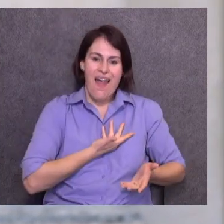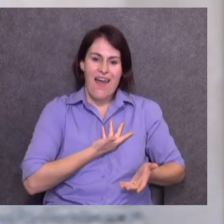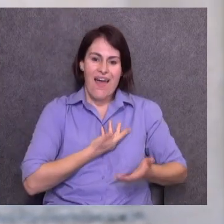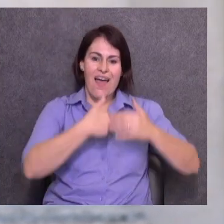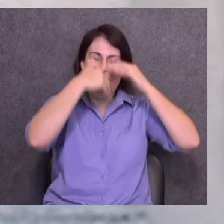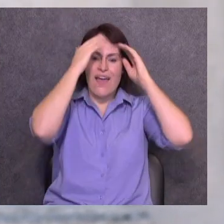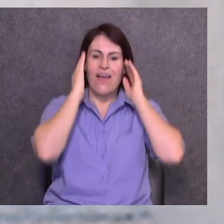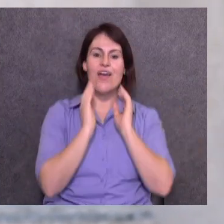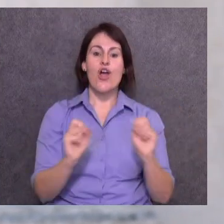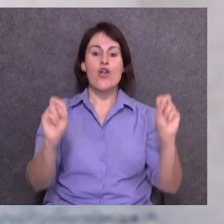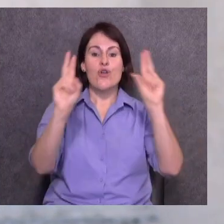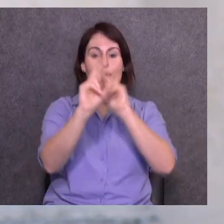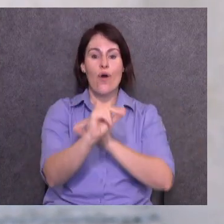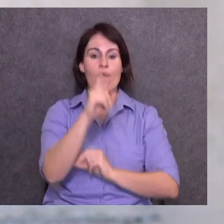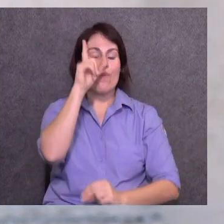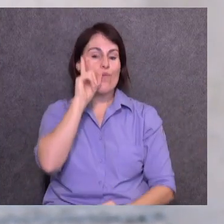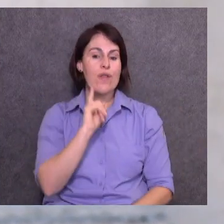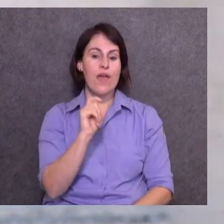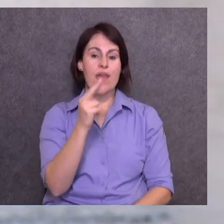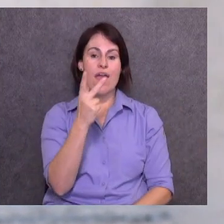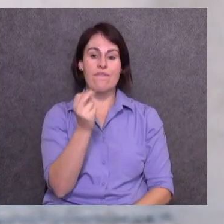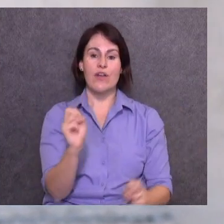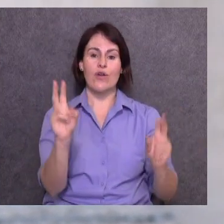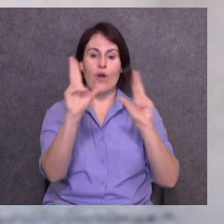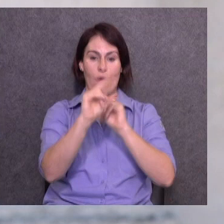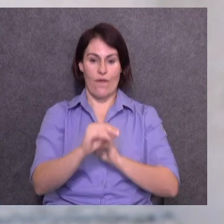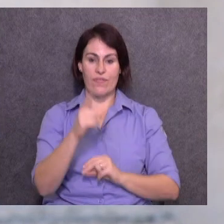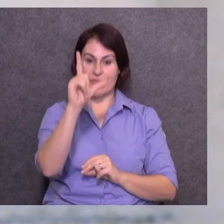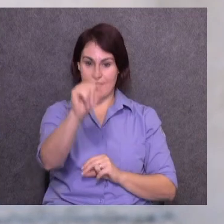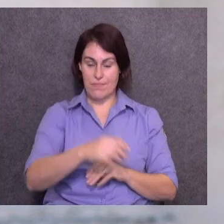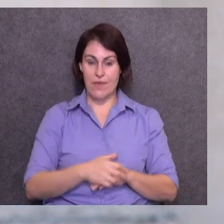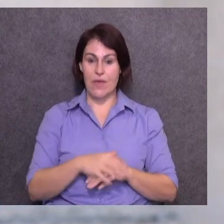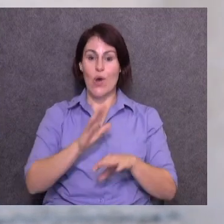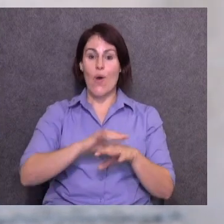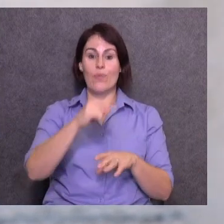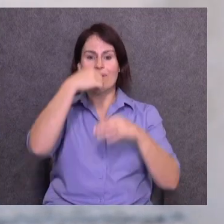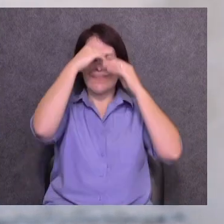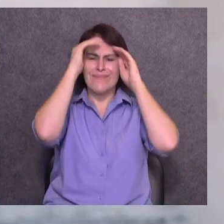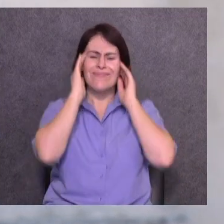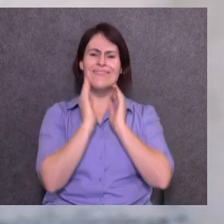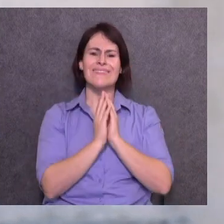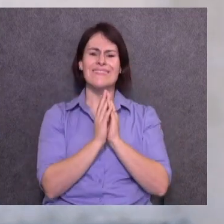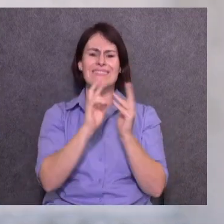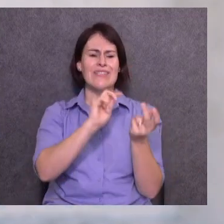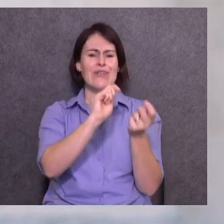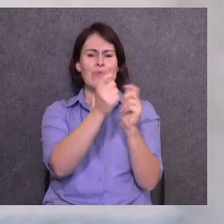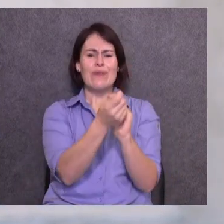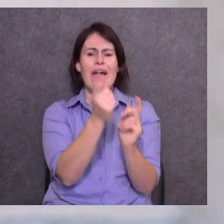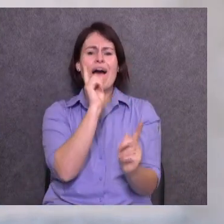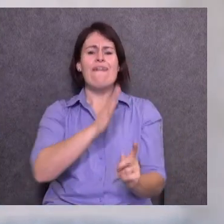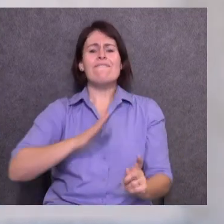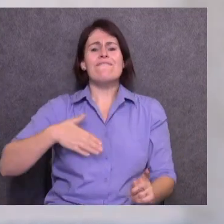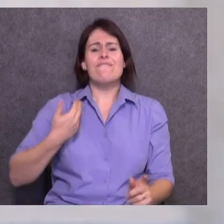nova Eva. É por isso que assim ela se torna mãe da nova humanidade, que tem